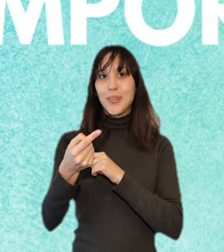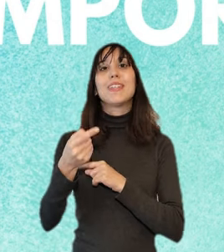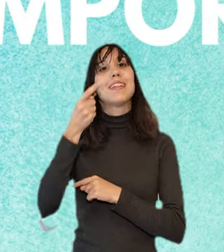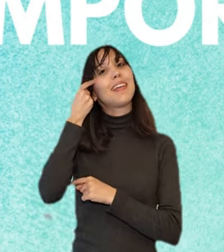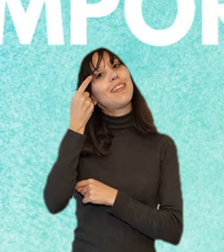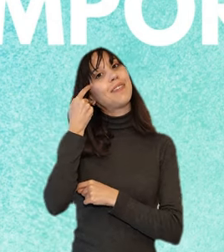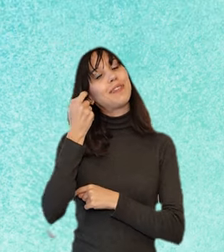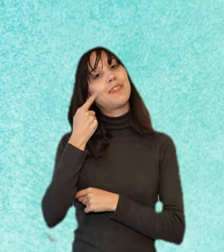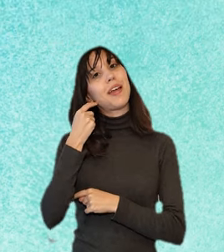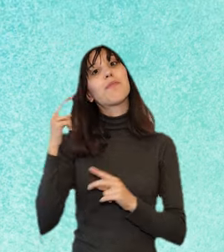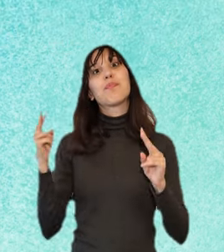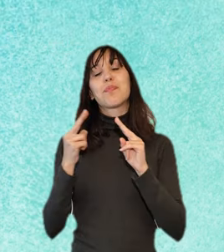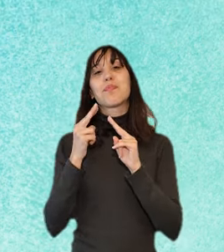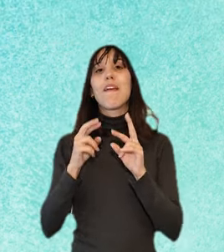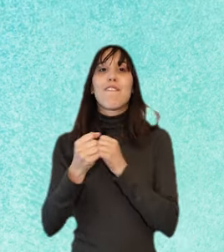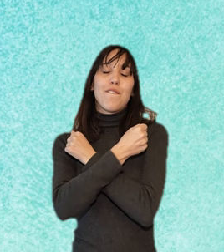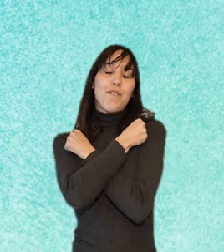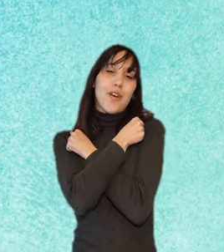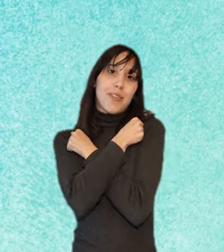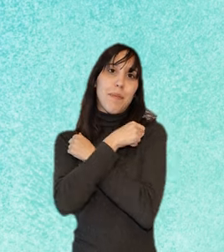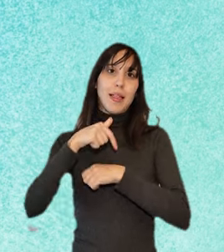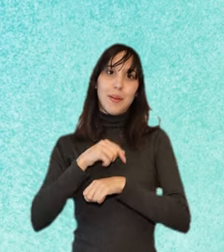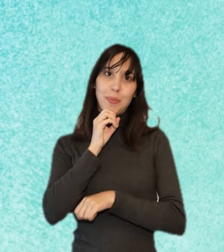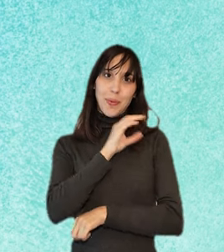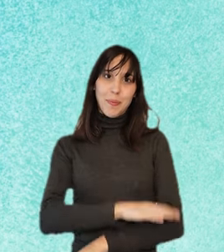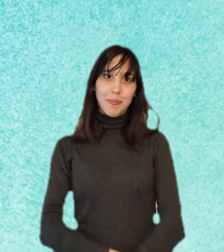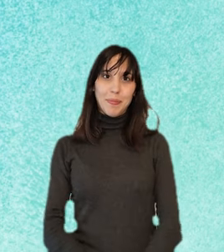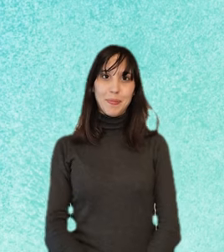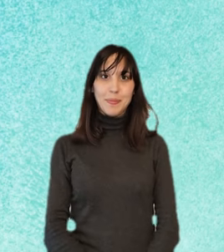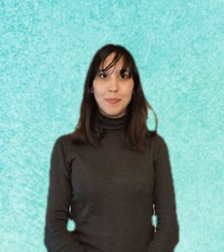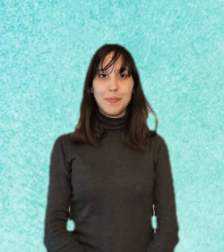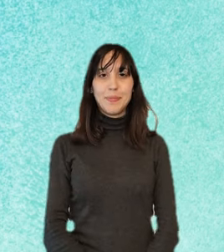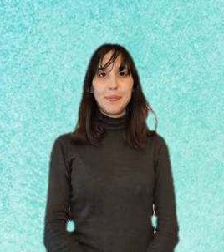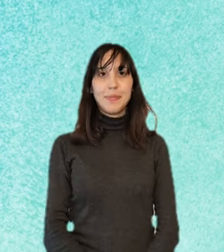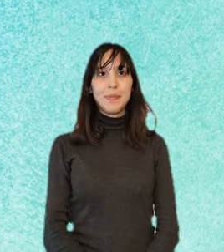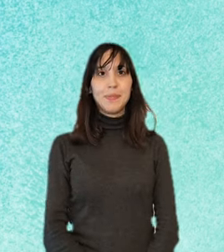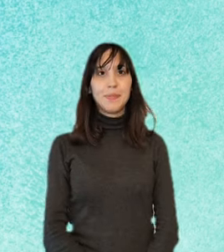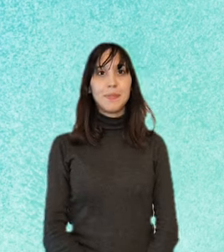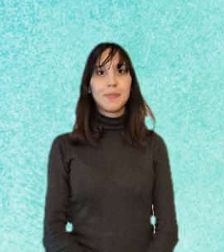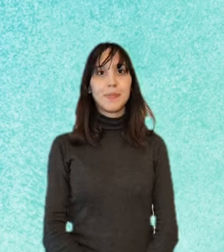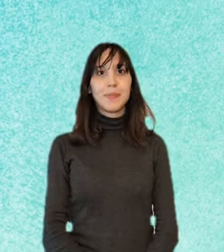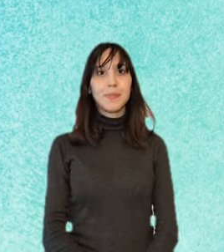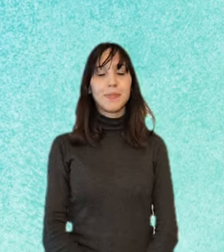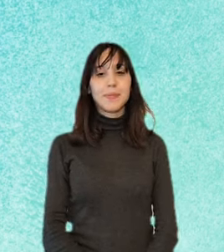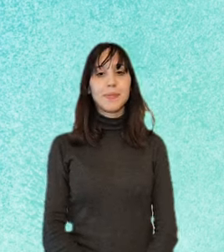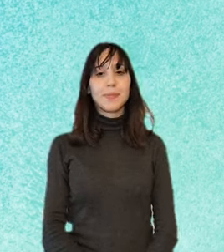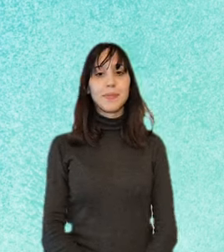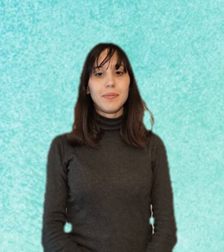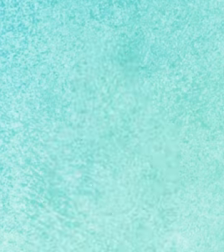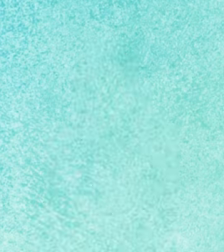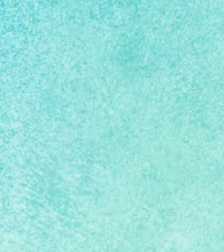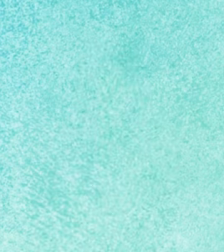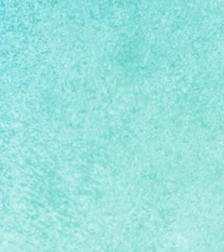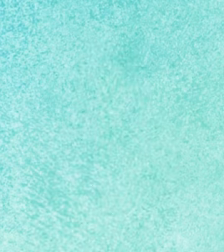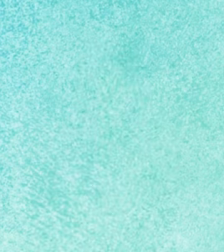enriquecedora repleta de Sabedoria e inspiração encontramos novamente na próxima quinta-feira Até